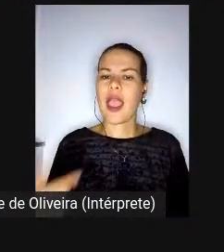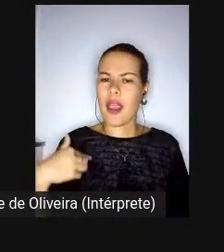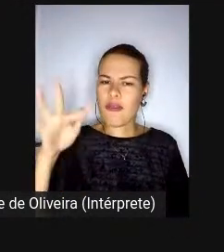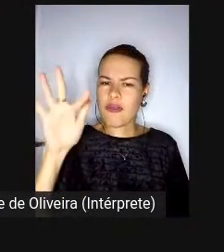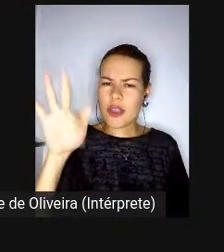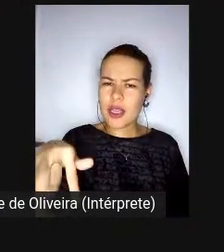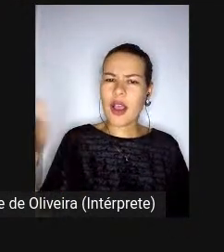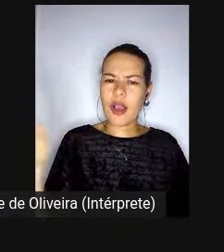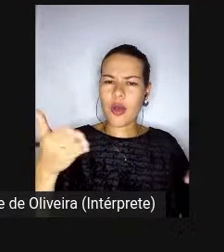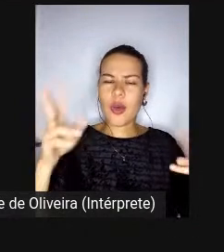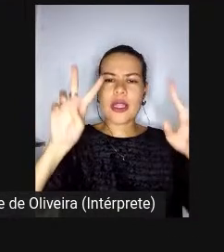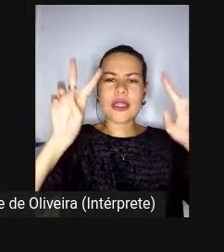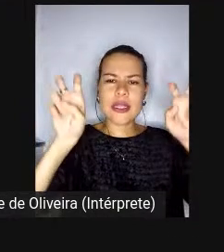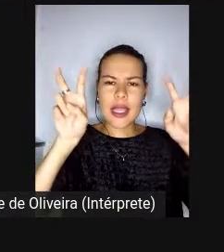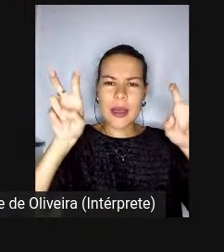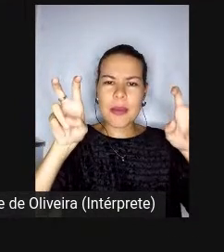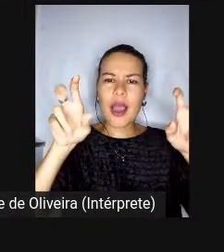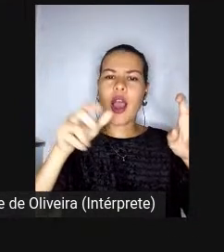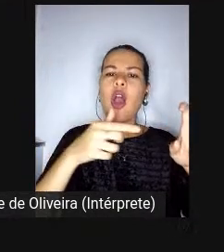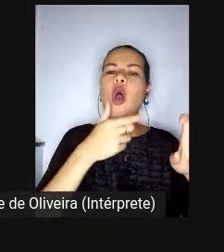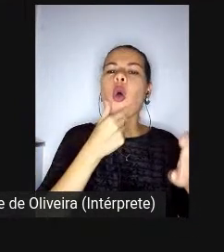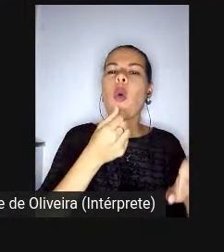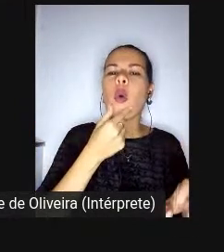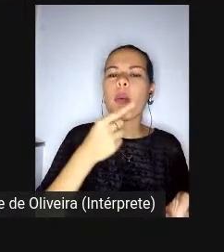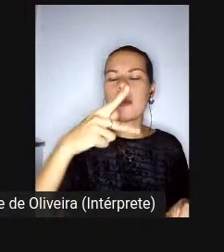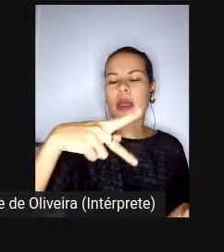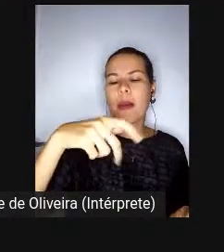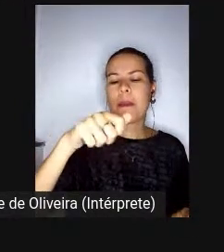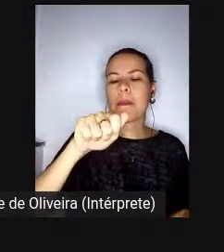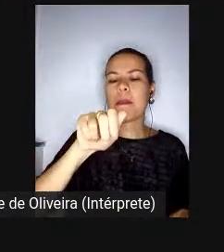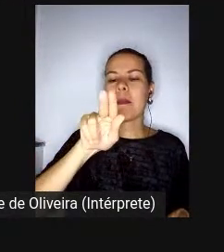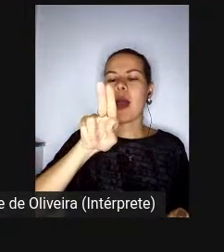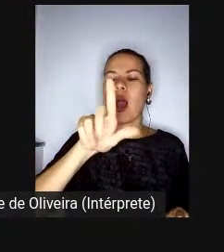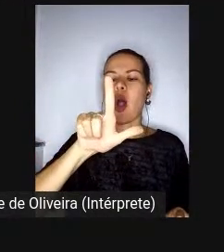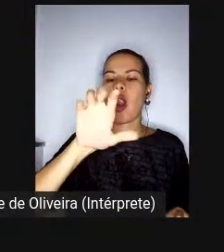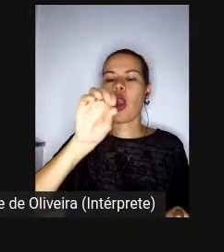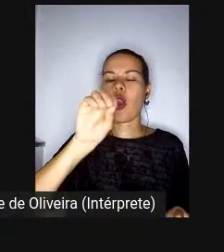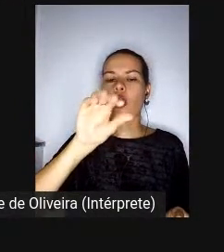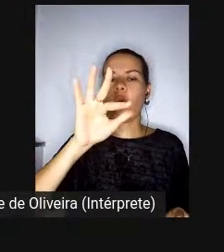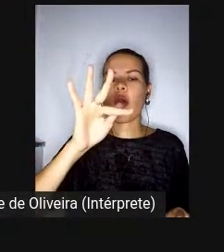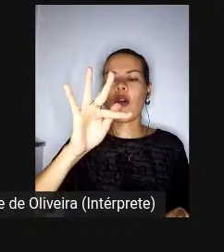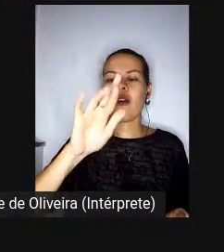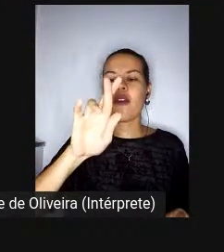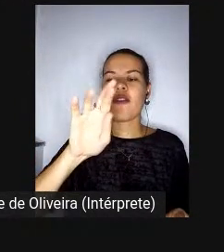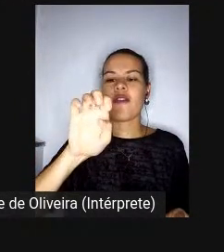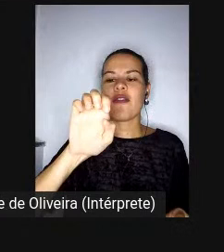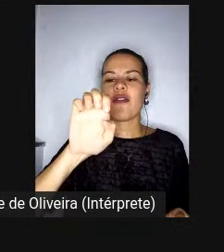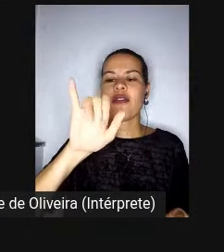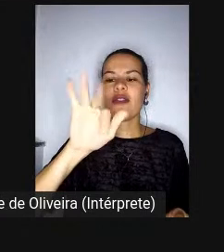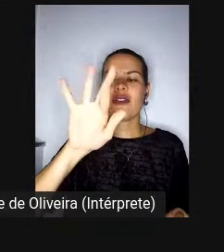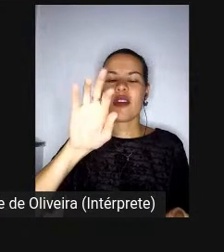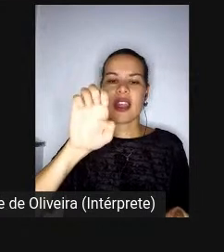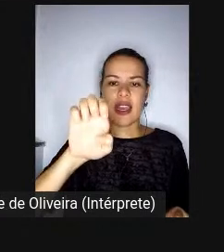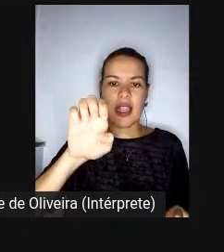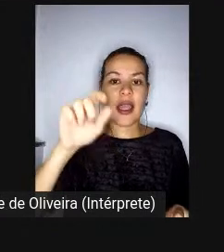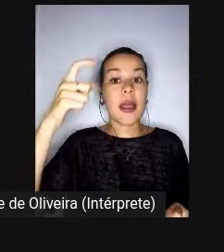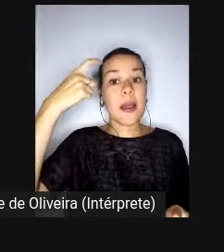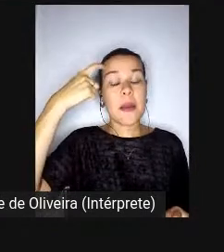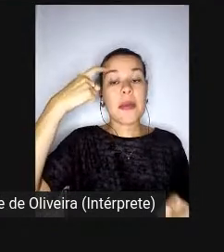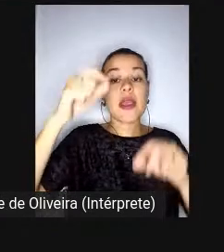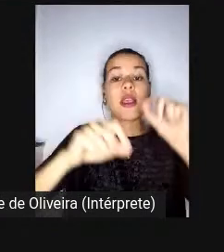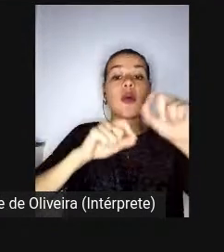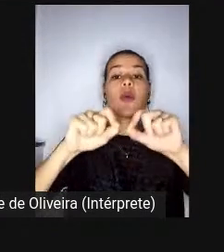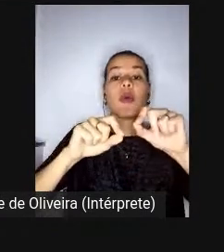Paulo fez estaria completando 100 anos viciando é que eu acho que representa muito é a importância dos mitos e das